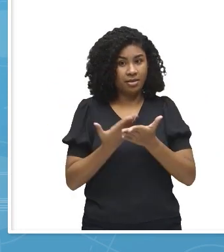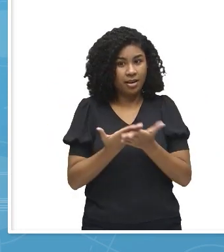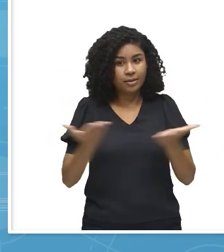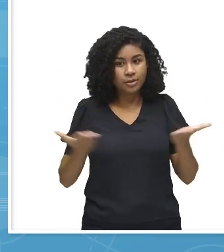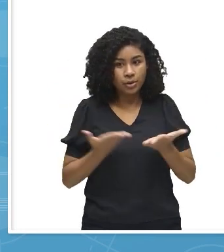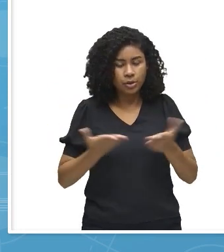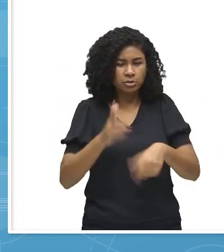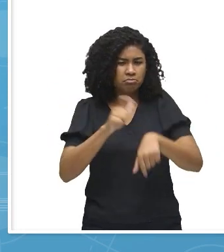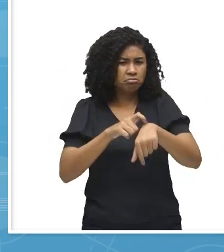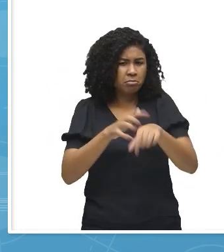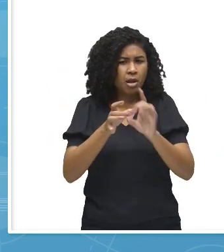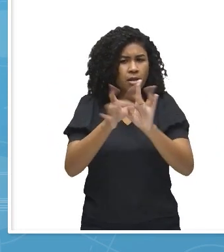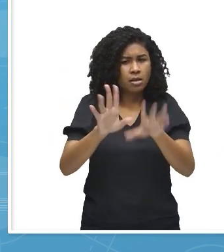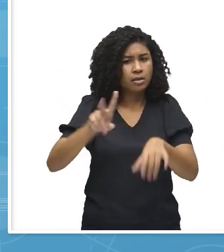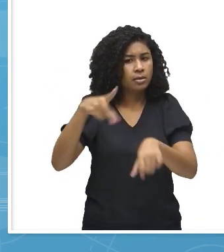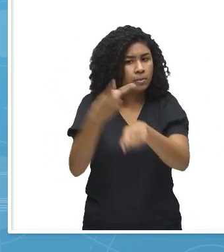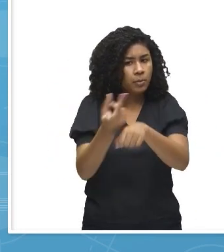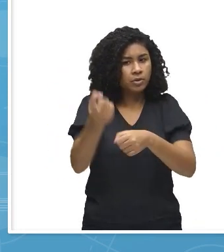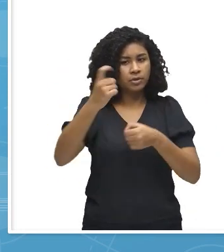um tempinho e daqui a pouco eu retorno.